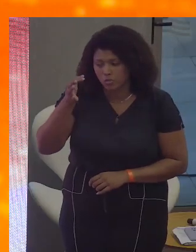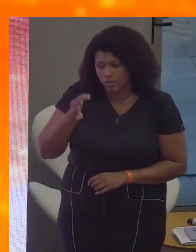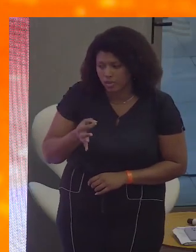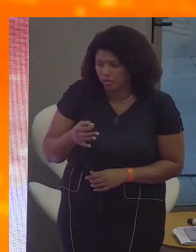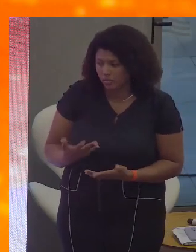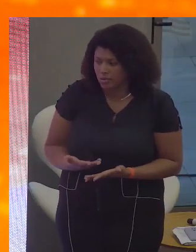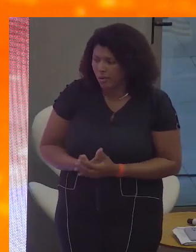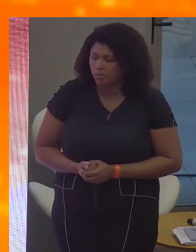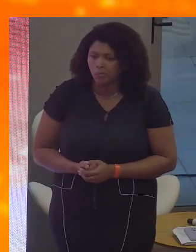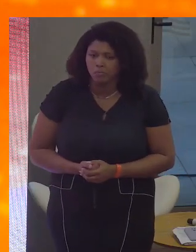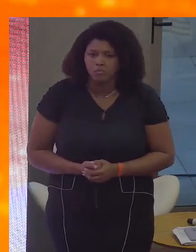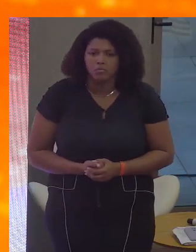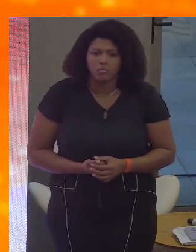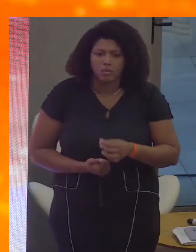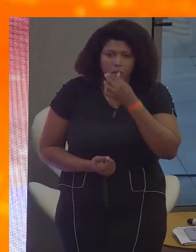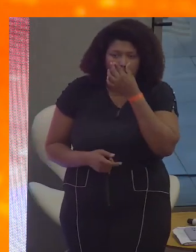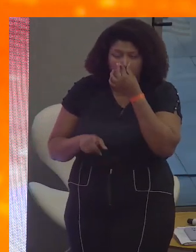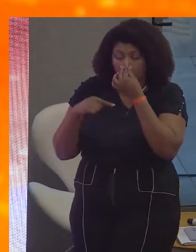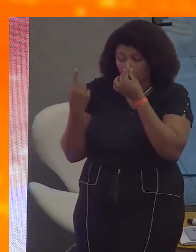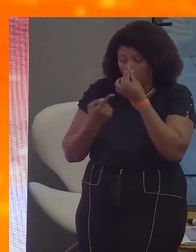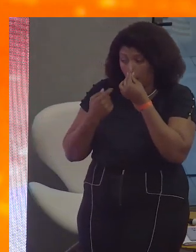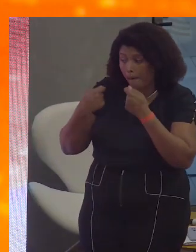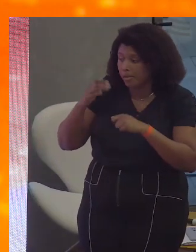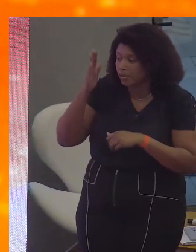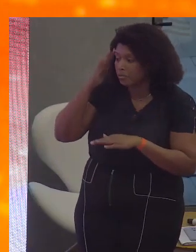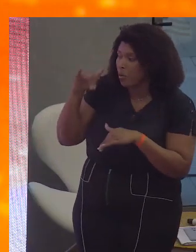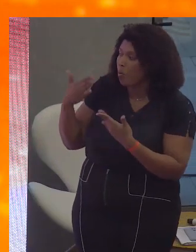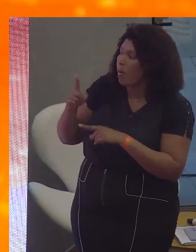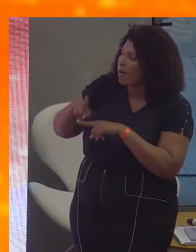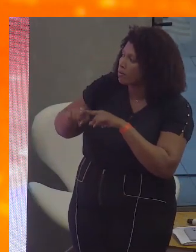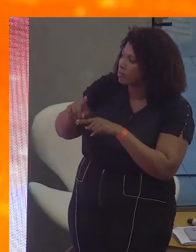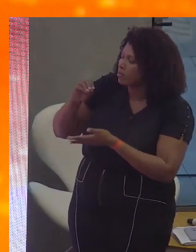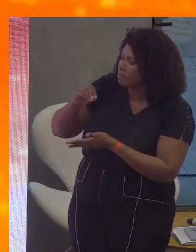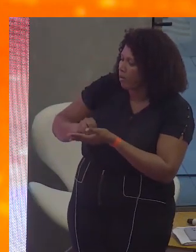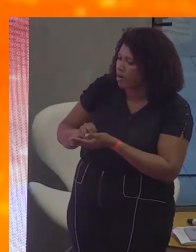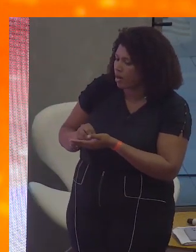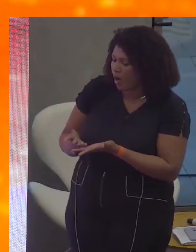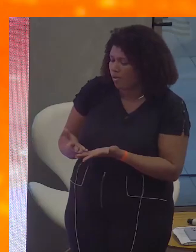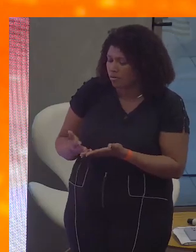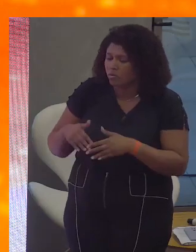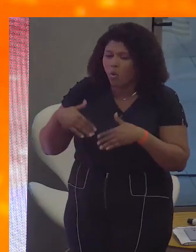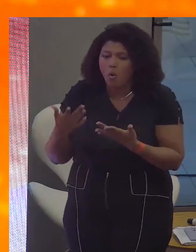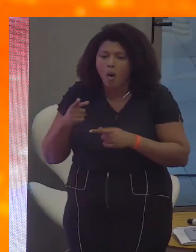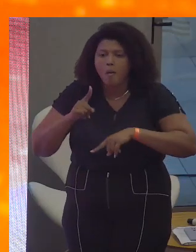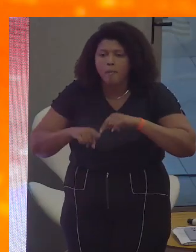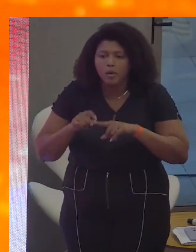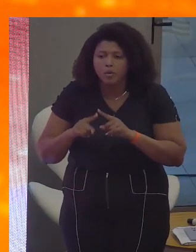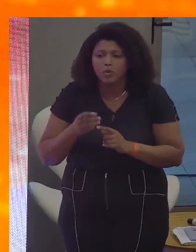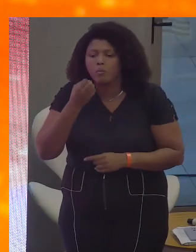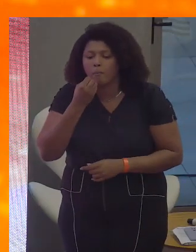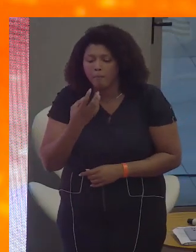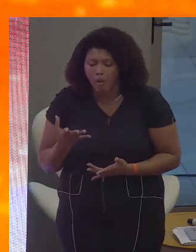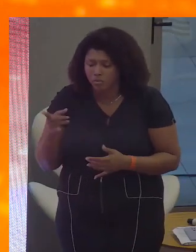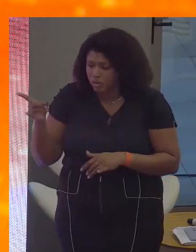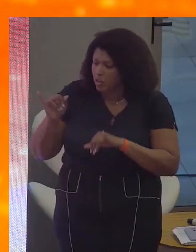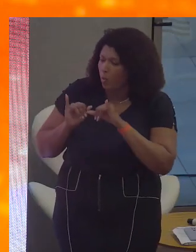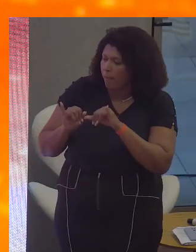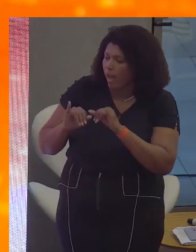dados aí para a gente estar trabalhando no mercado em termos de que produtos colocar nesse mercado, atenderiam a demanda desse mercado.